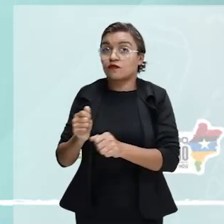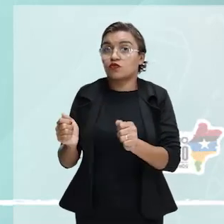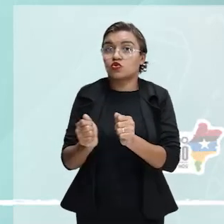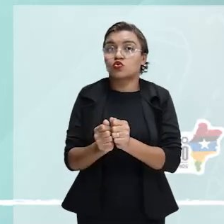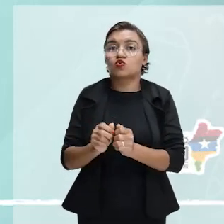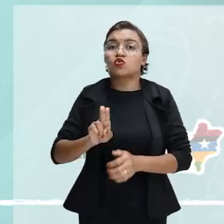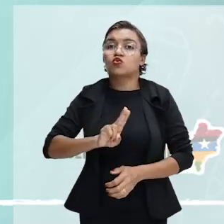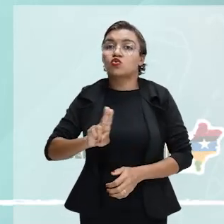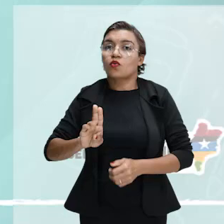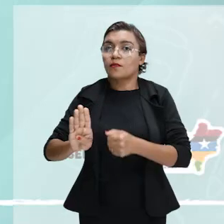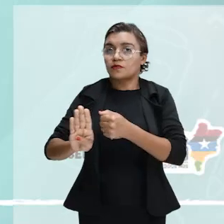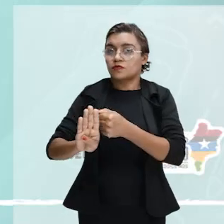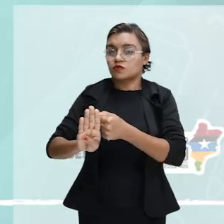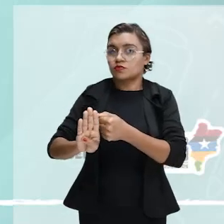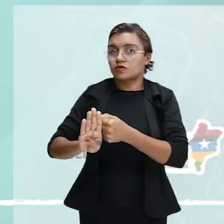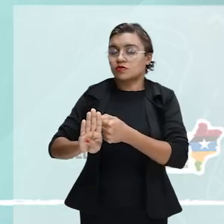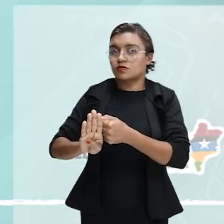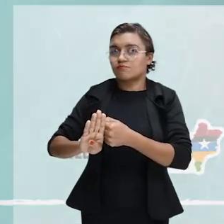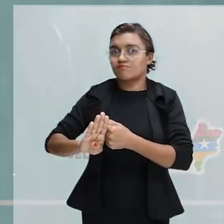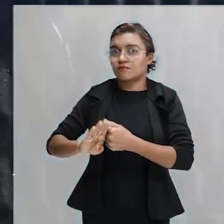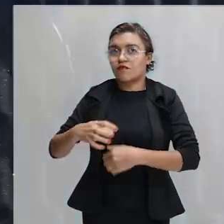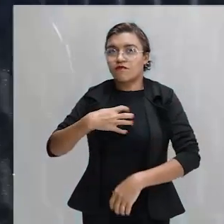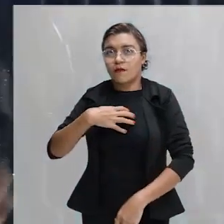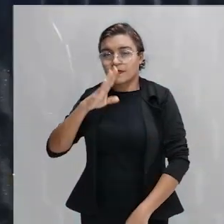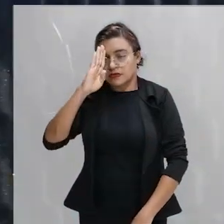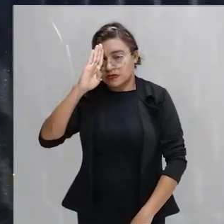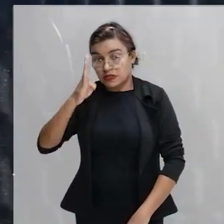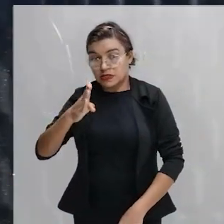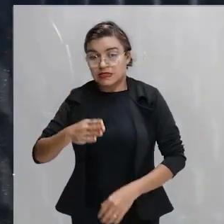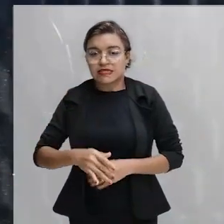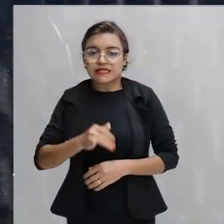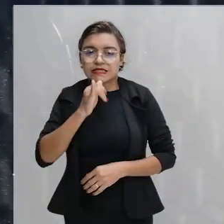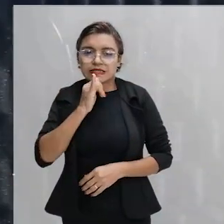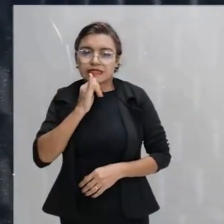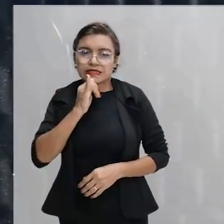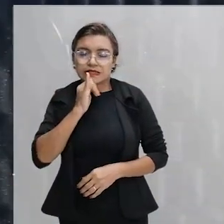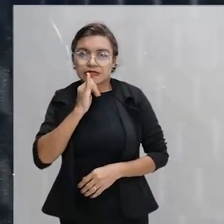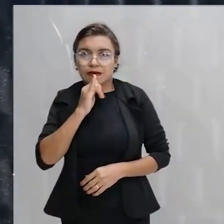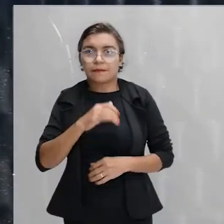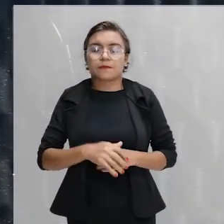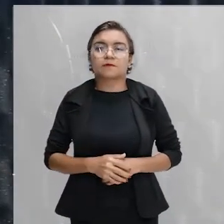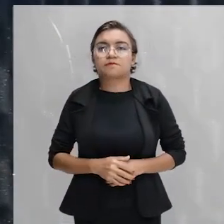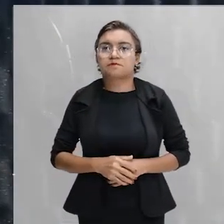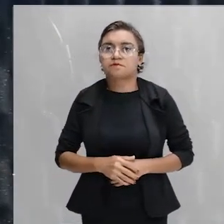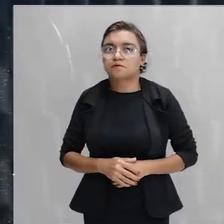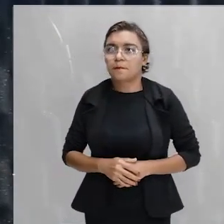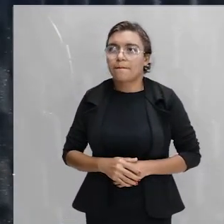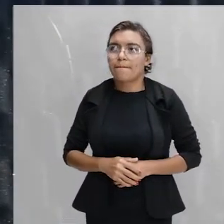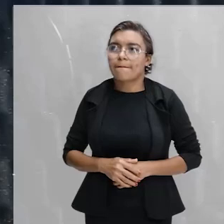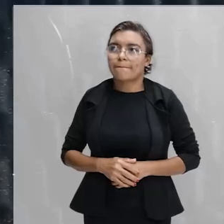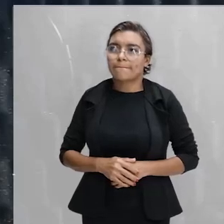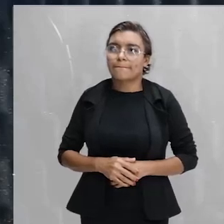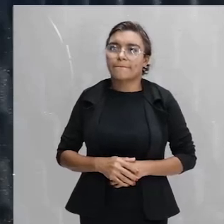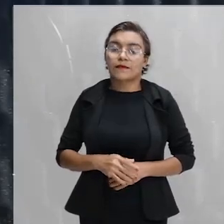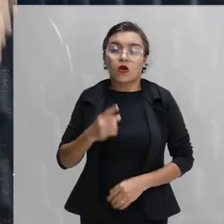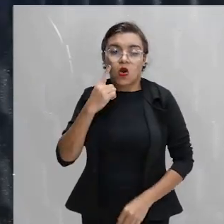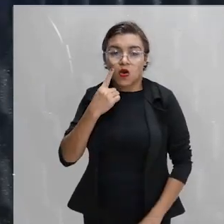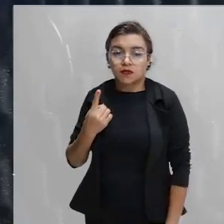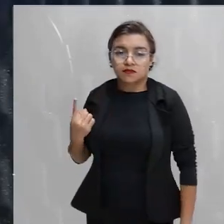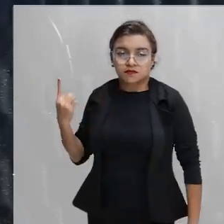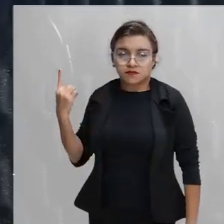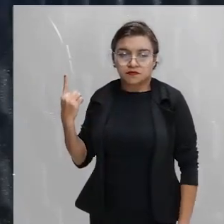substantivo, de uma forma bem direta, sem haver intermediação. Olha só, é bem mais belo que esse